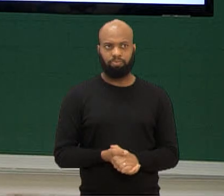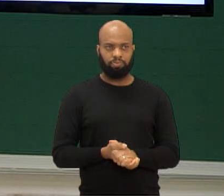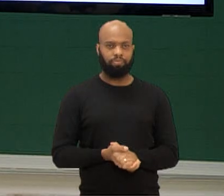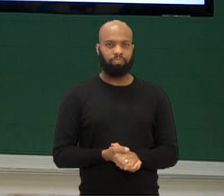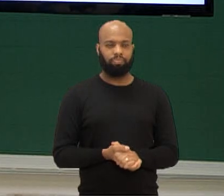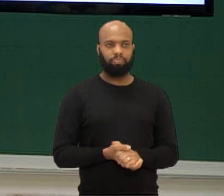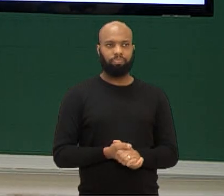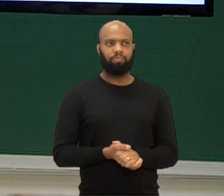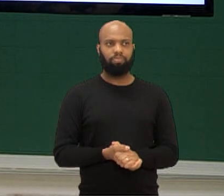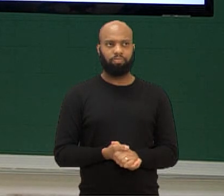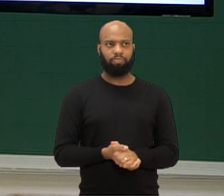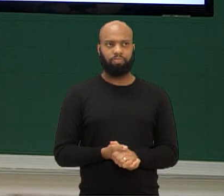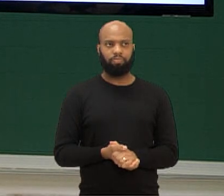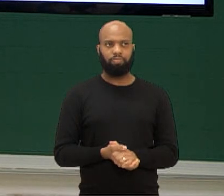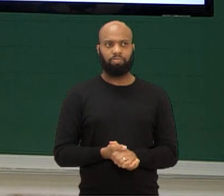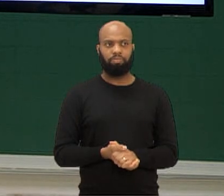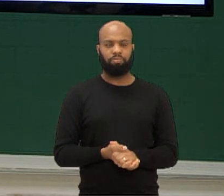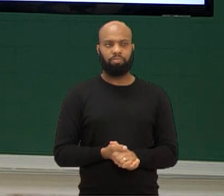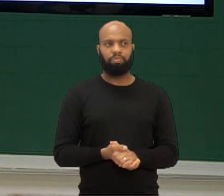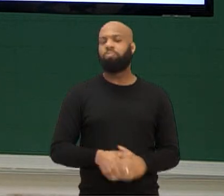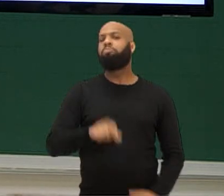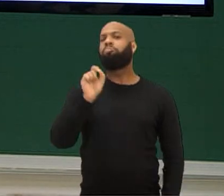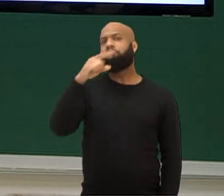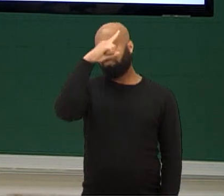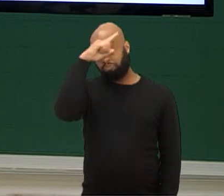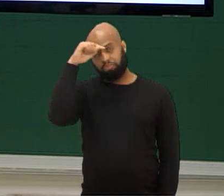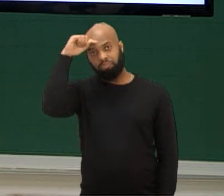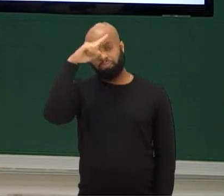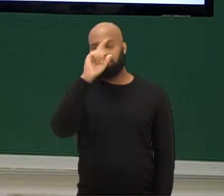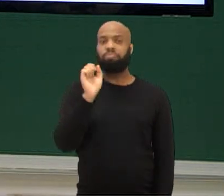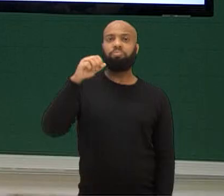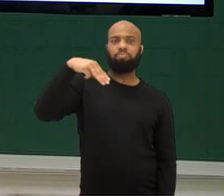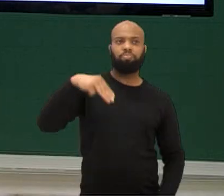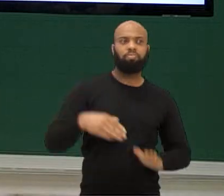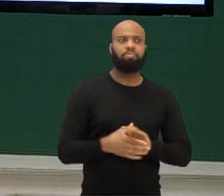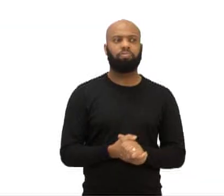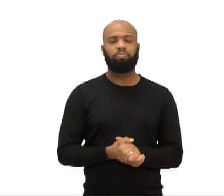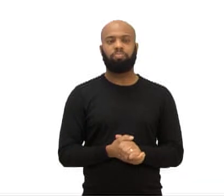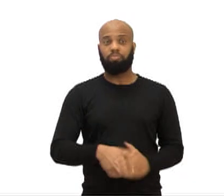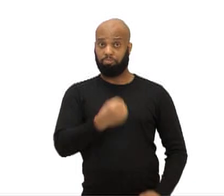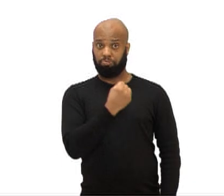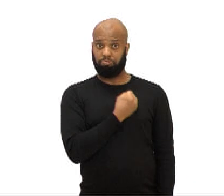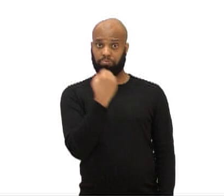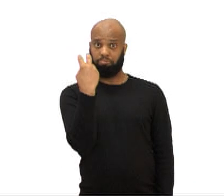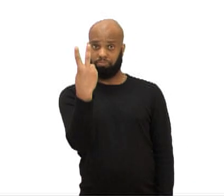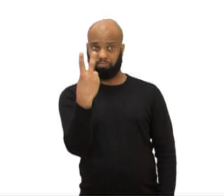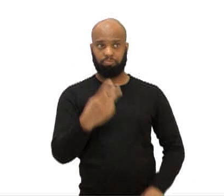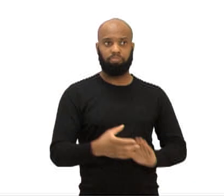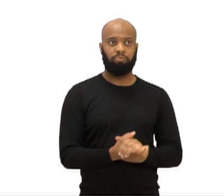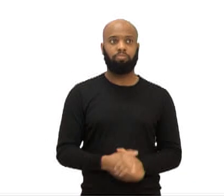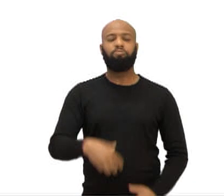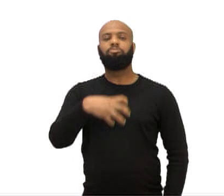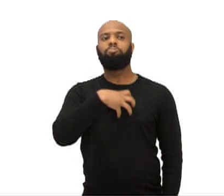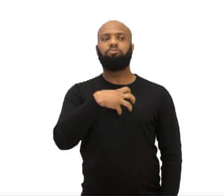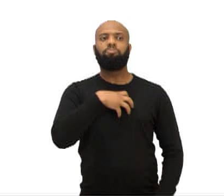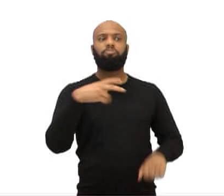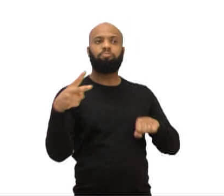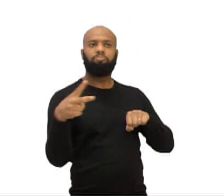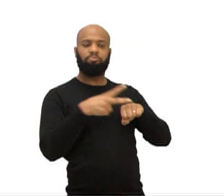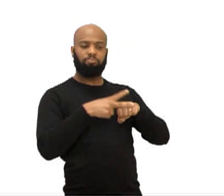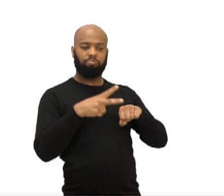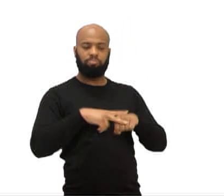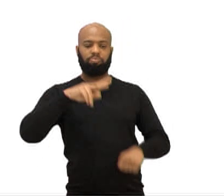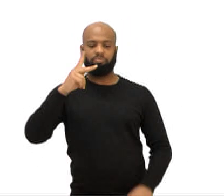de natureza? Né? O que era Frida Kahlo? Quem era essa mulher? E o número 2, a forma verbal. Ha